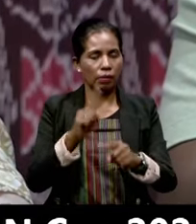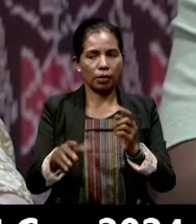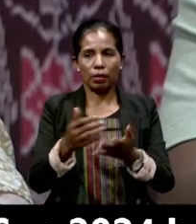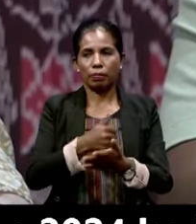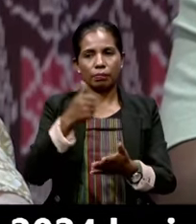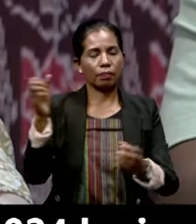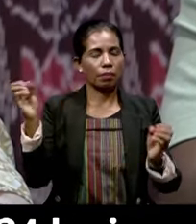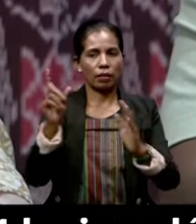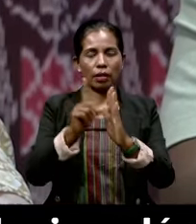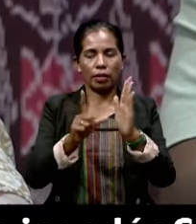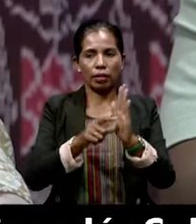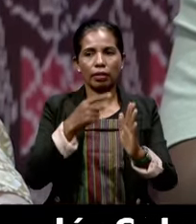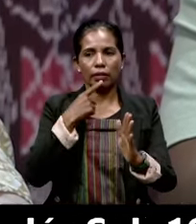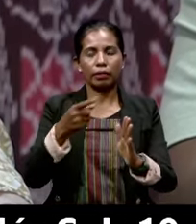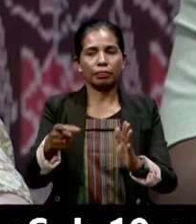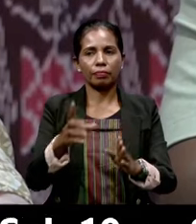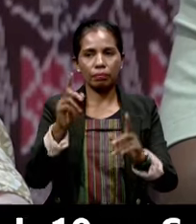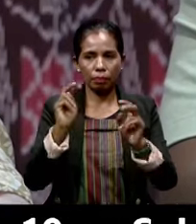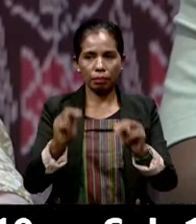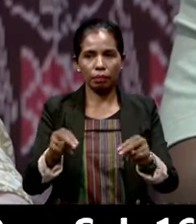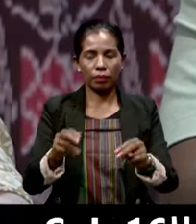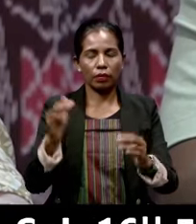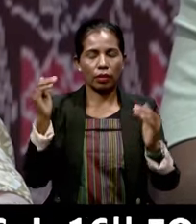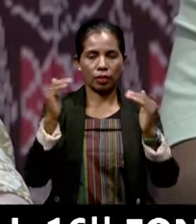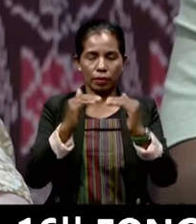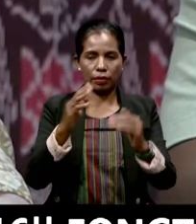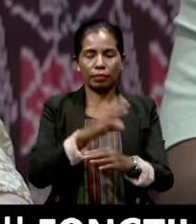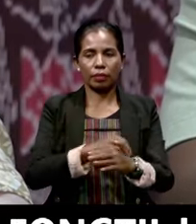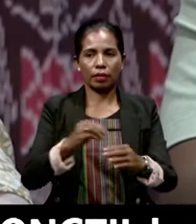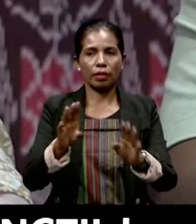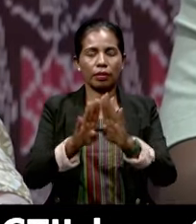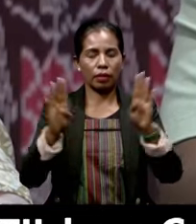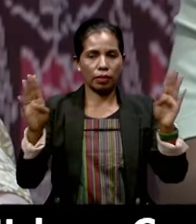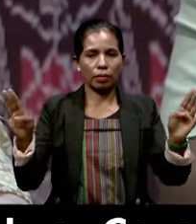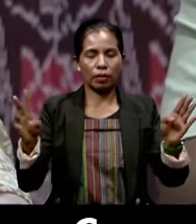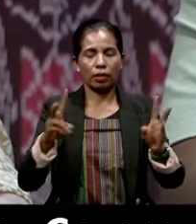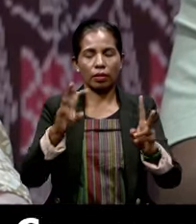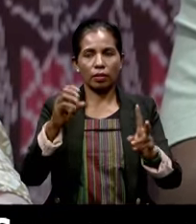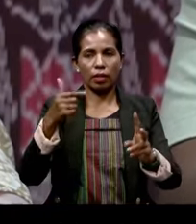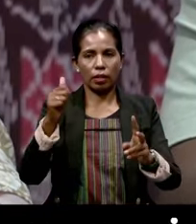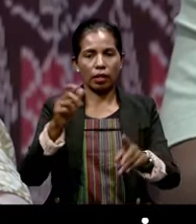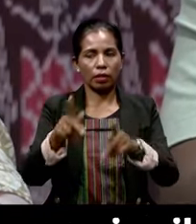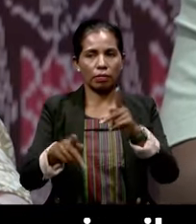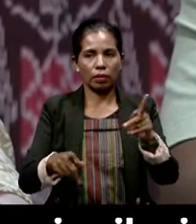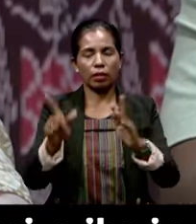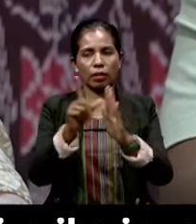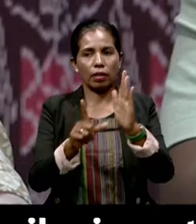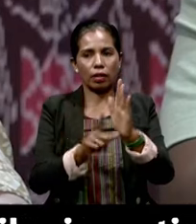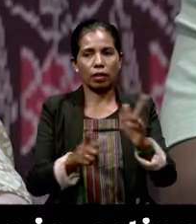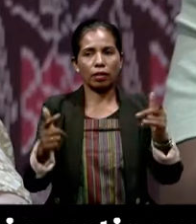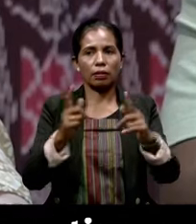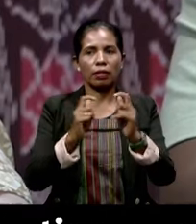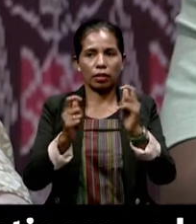ia lei la bandu de niela tam nem concurso público quando ita logo concurso público da é ma quando lei ma cara que mai teste